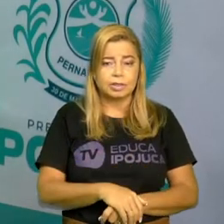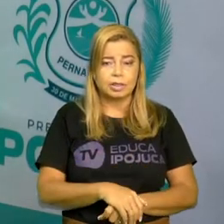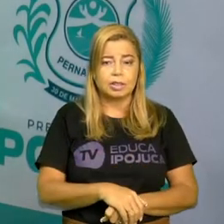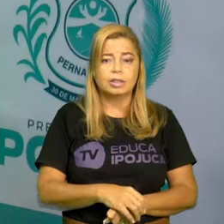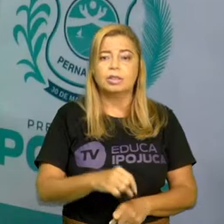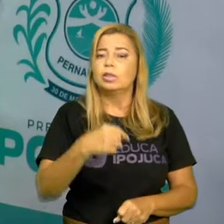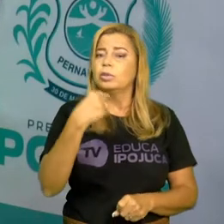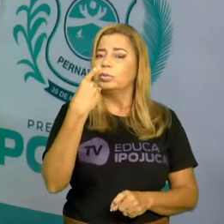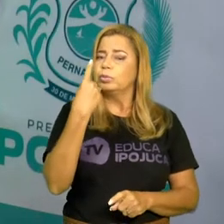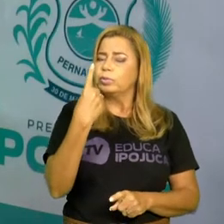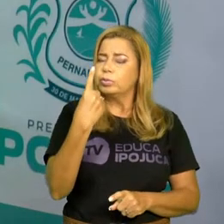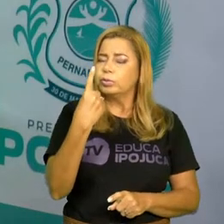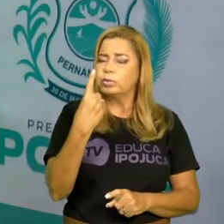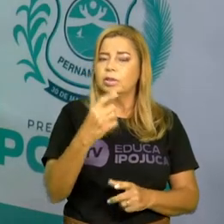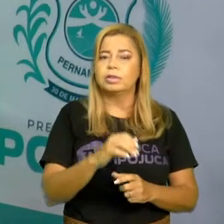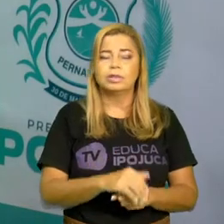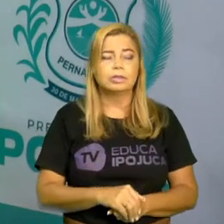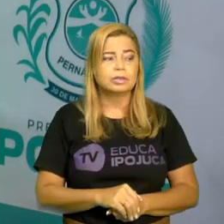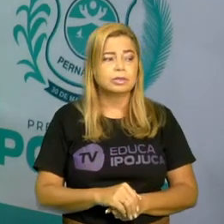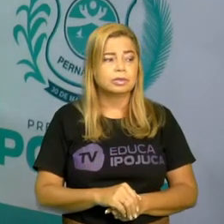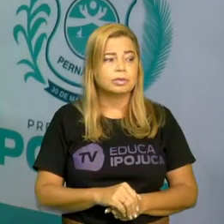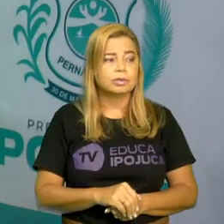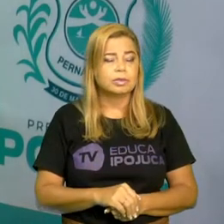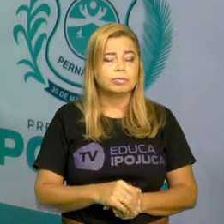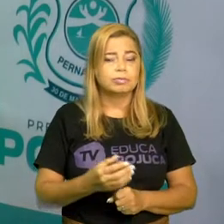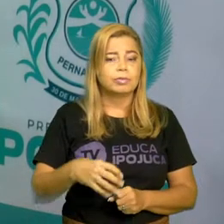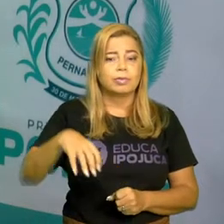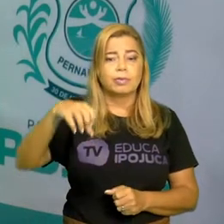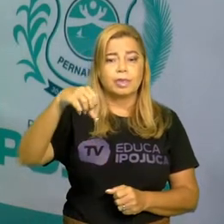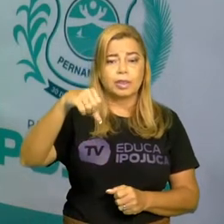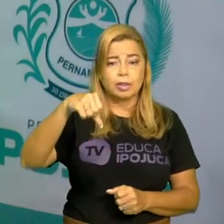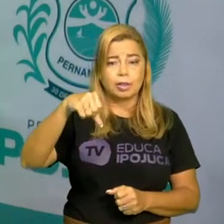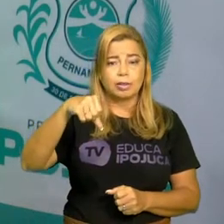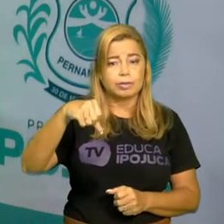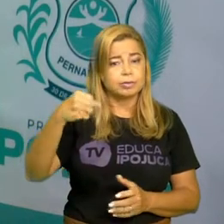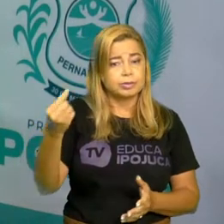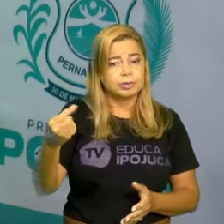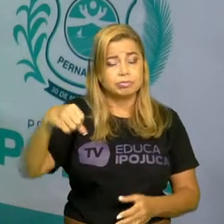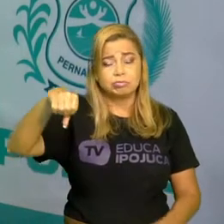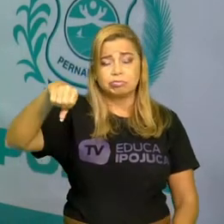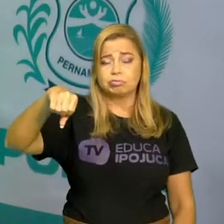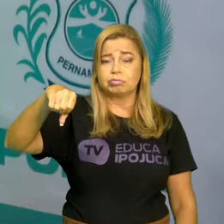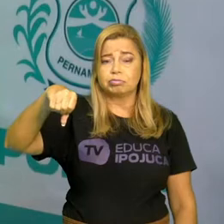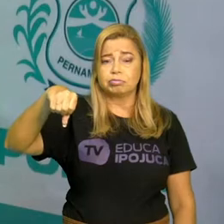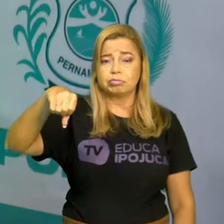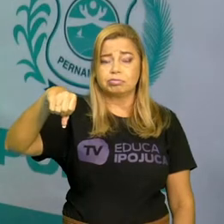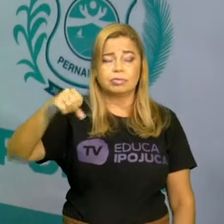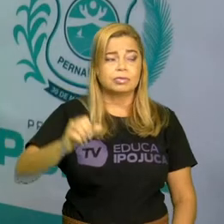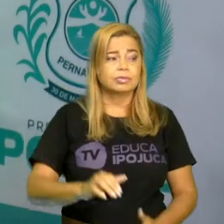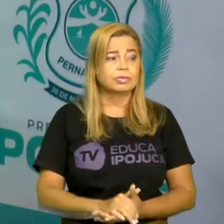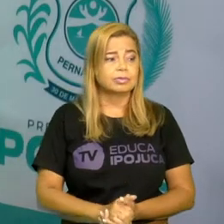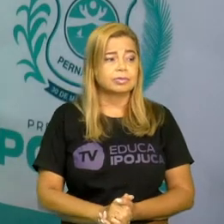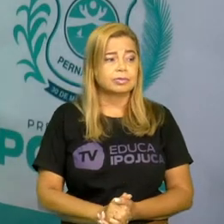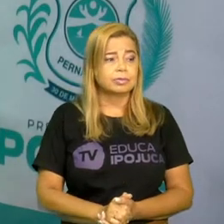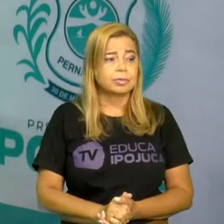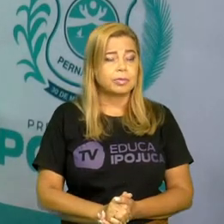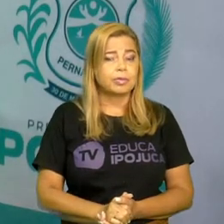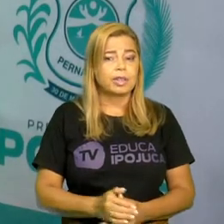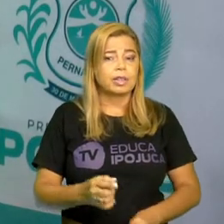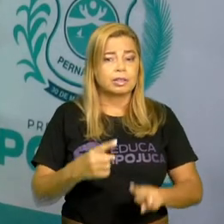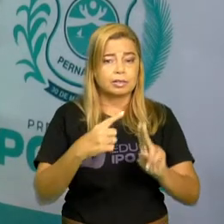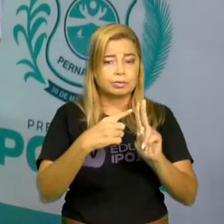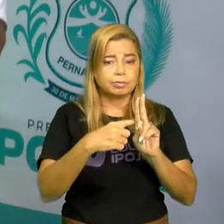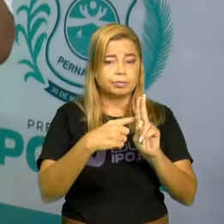um cada bolinha, se eu tenho aqui 9 bolinhas, eu tenho 9 normal. Se eu tenho aqui a minha